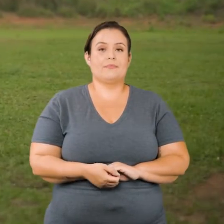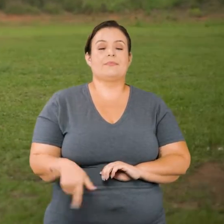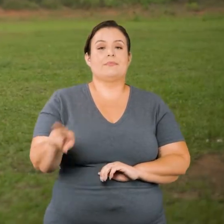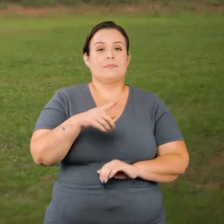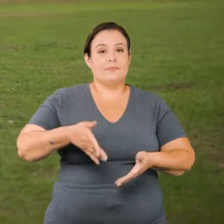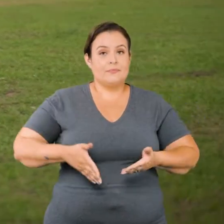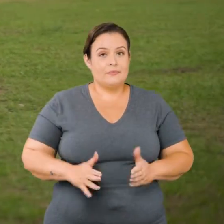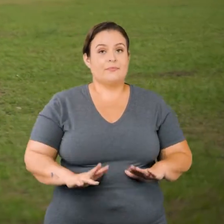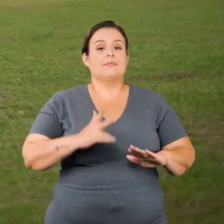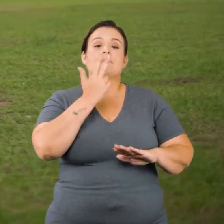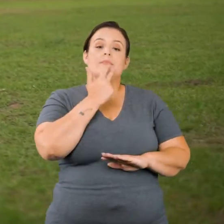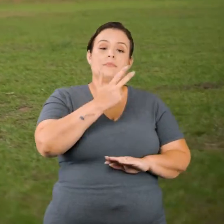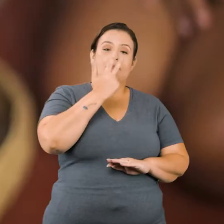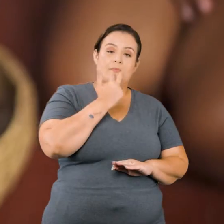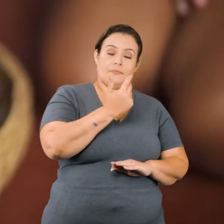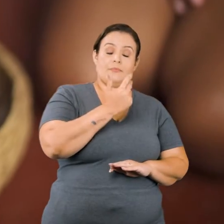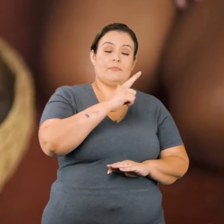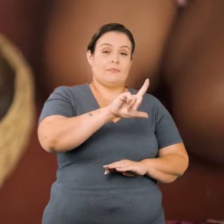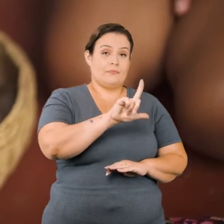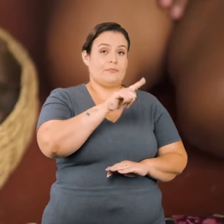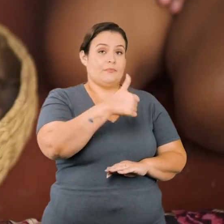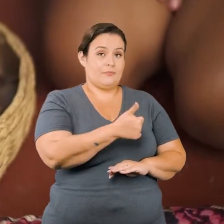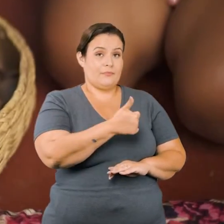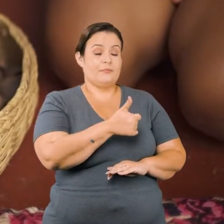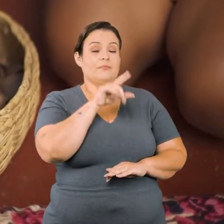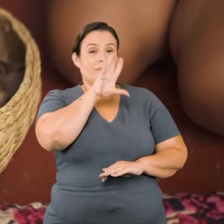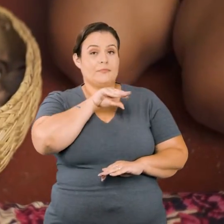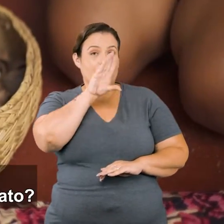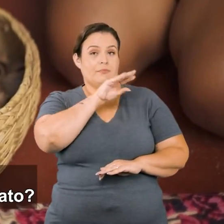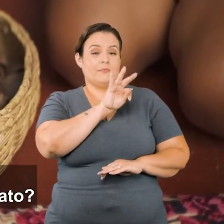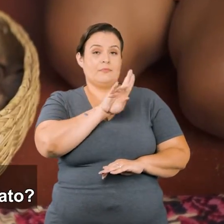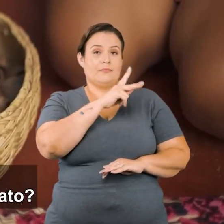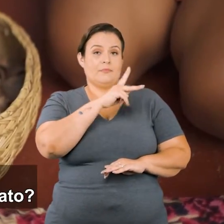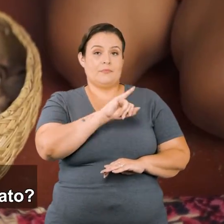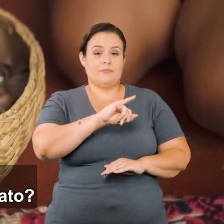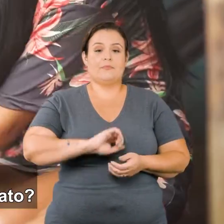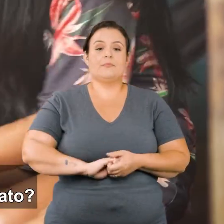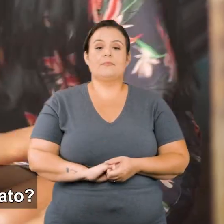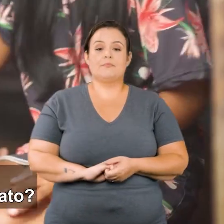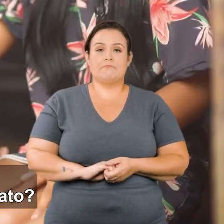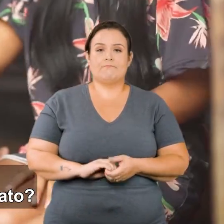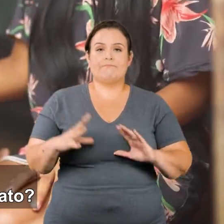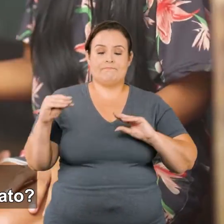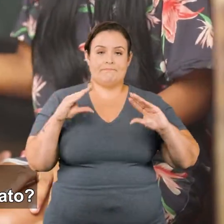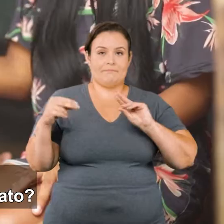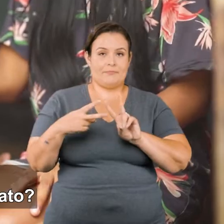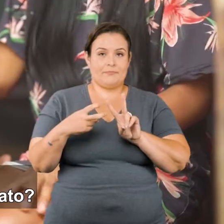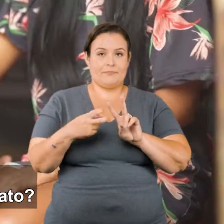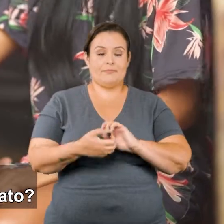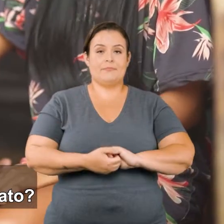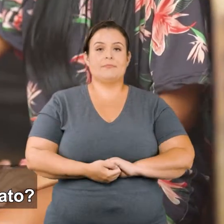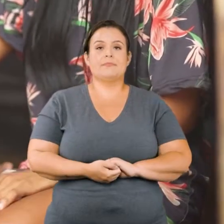Eles nascem falando a língua materna. Uma jovem fala com uma senhora. Ah, tem um pau aqui também, é Ana